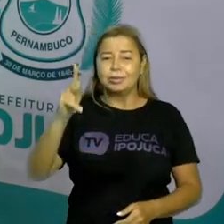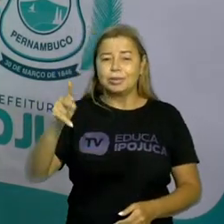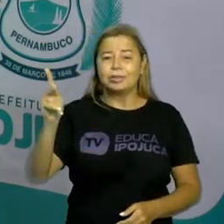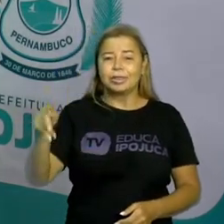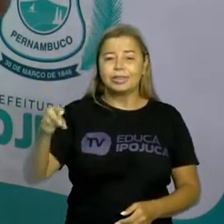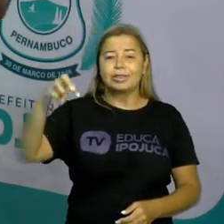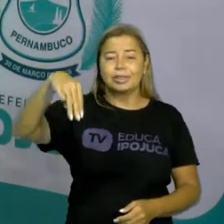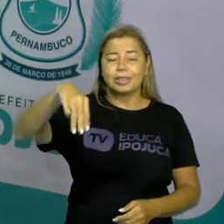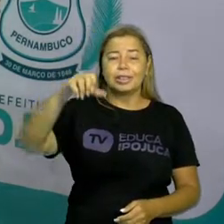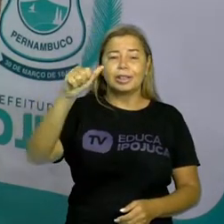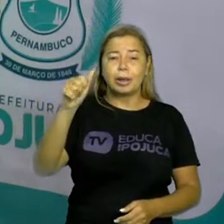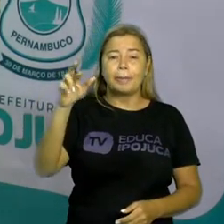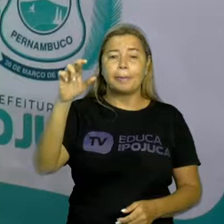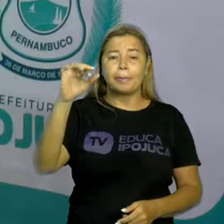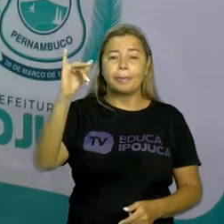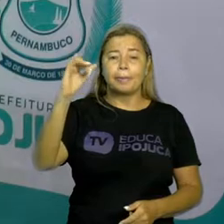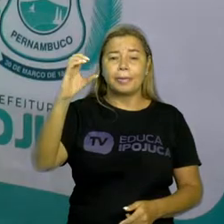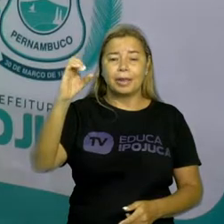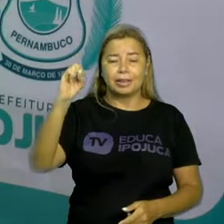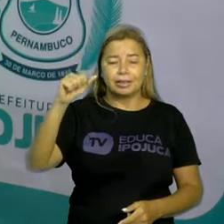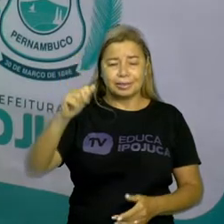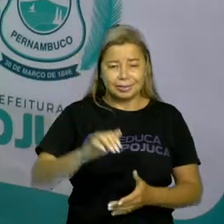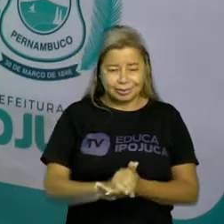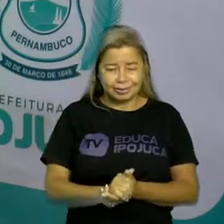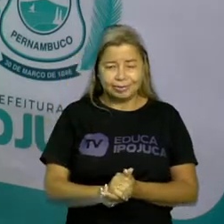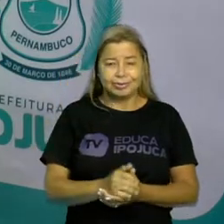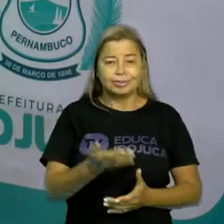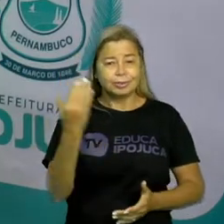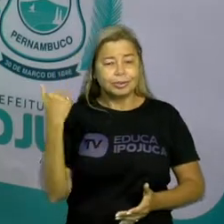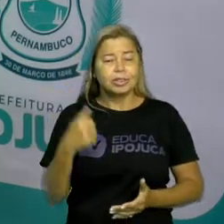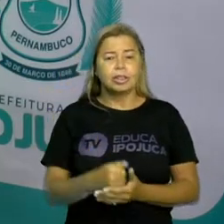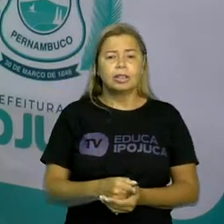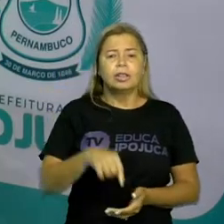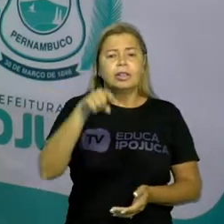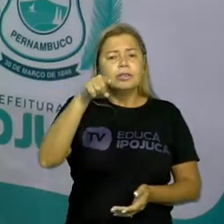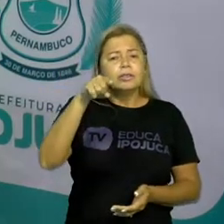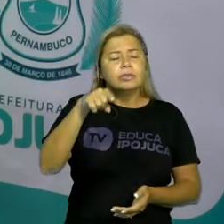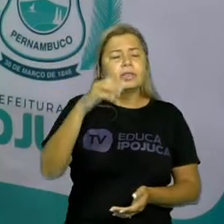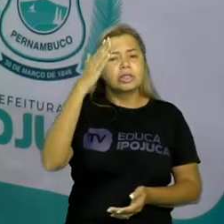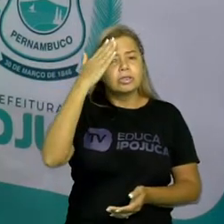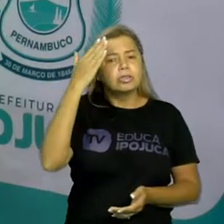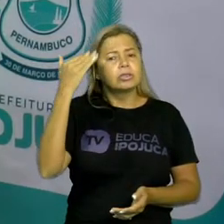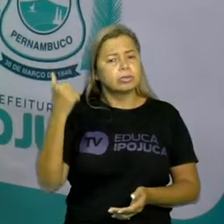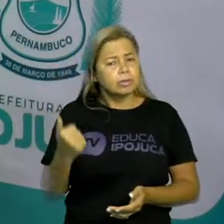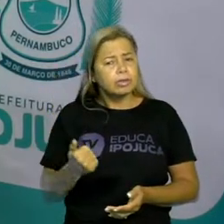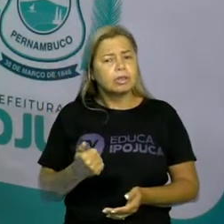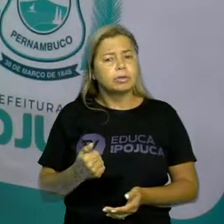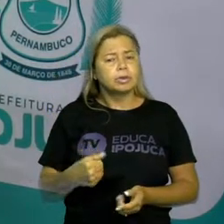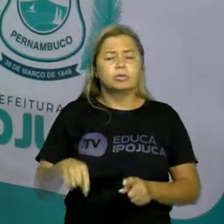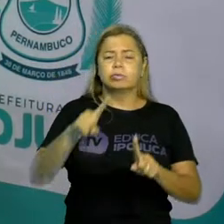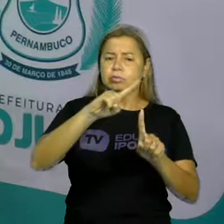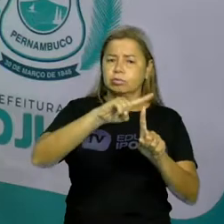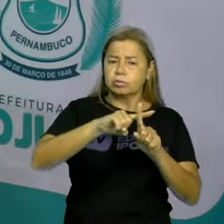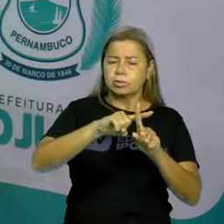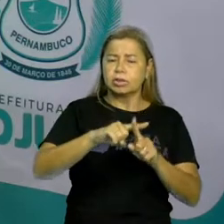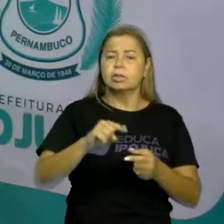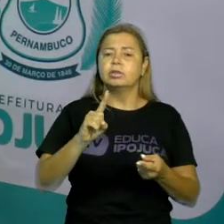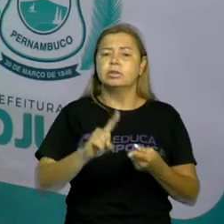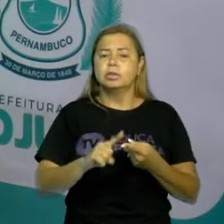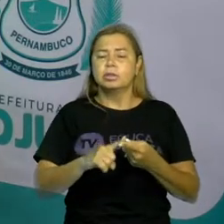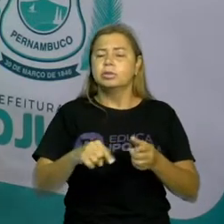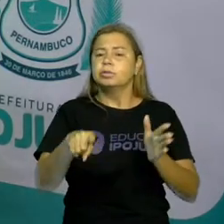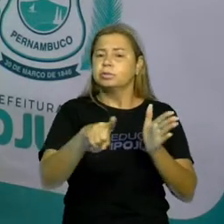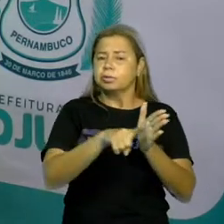Adição e subtração com números naturais. A gente já sabe o que é adição, né, minha gente? Subtração, que a gente já aprendeu, ó, atrás, no quarto